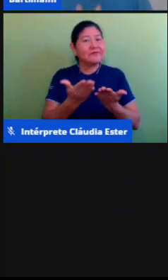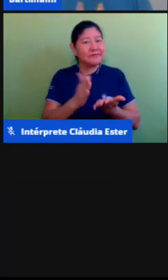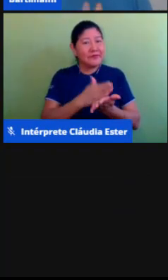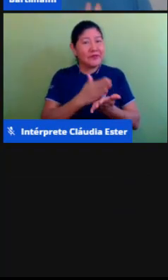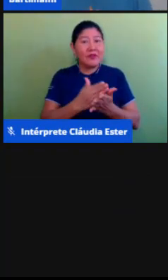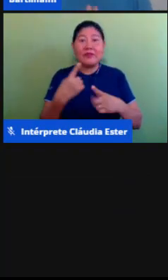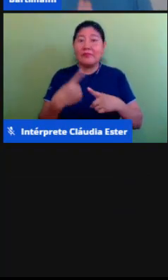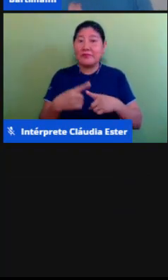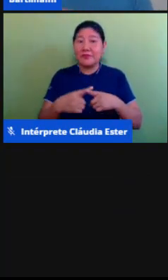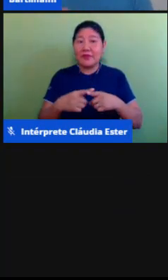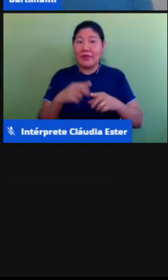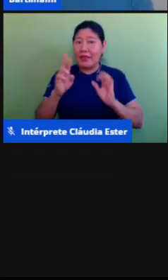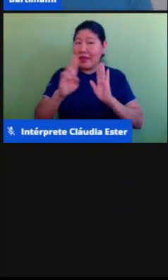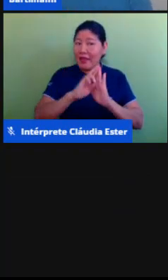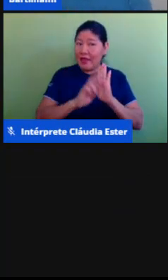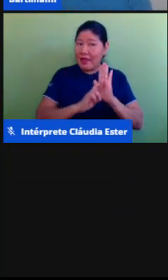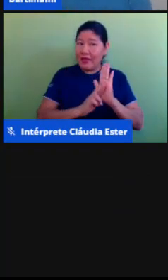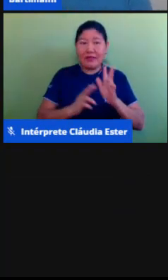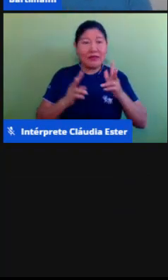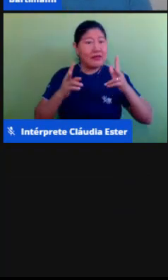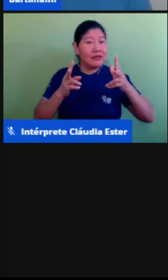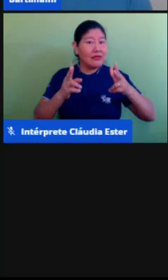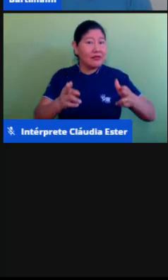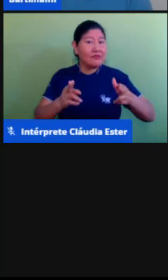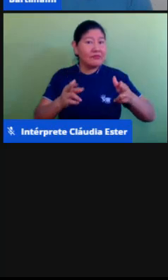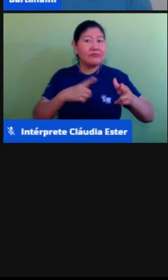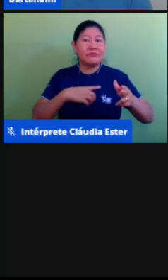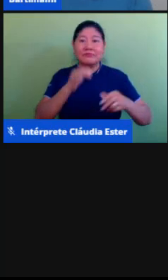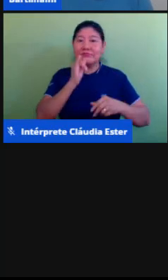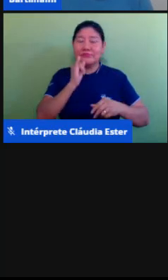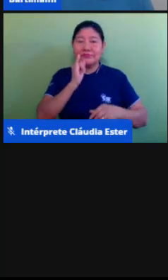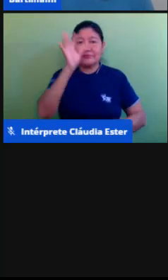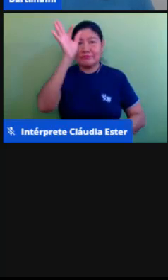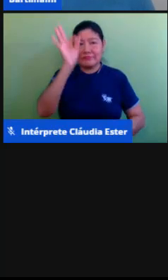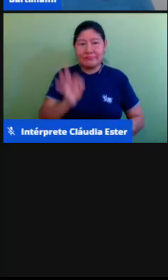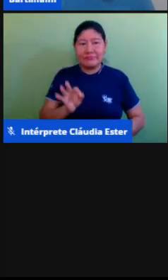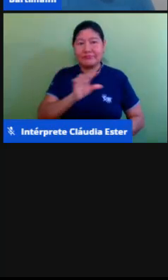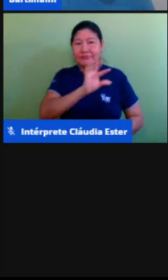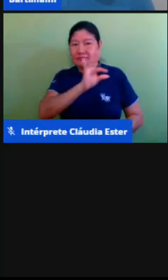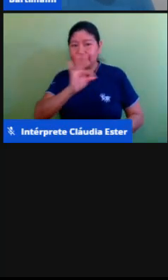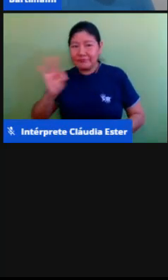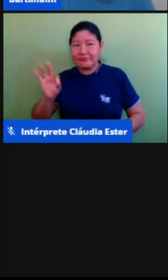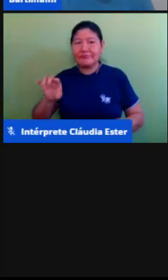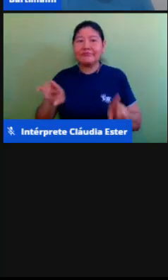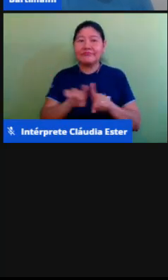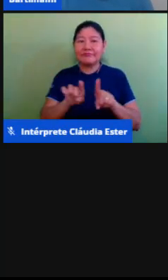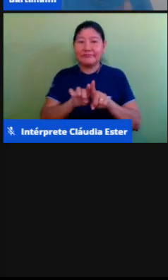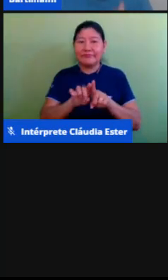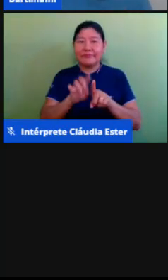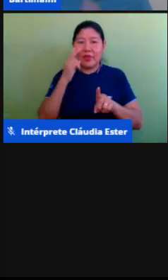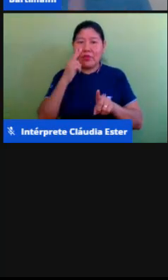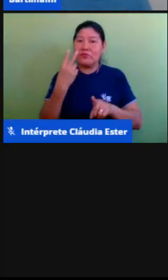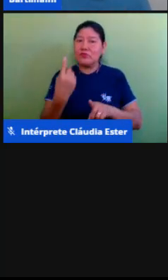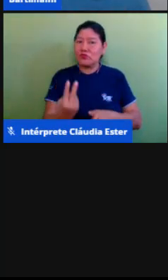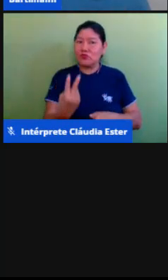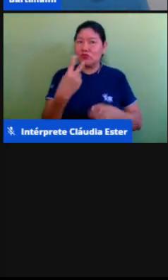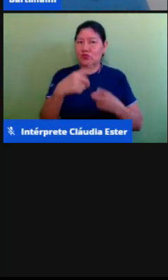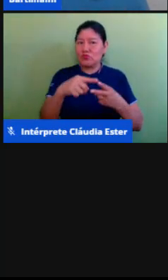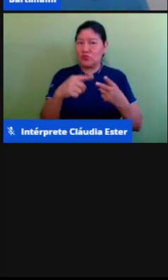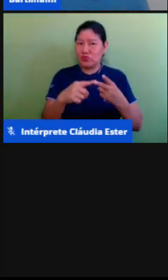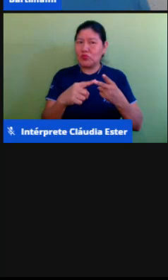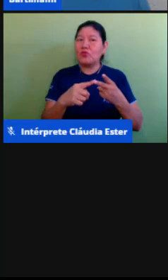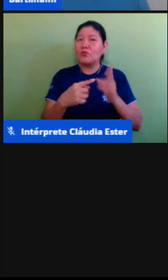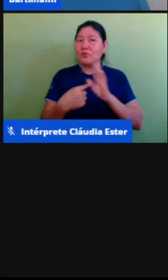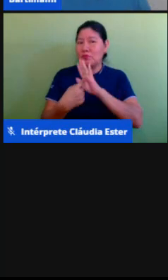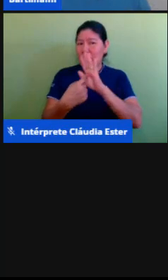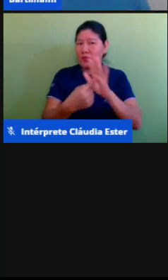mesmos. Além dos temas horizontais, que representam os biomas, nós temos os temas transversais, que representam os tipos de